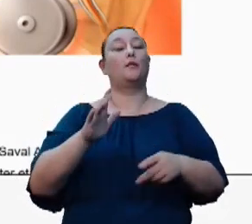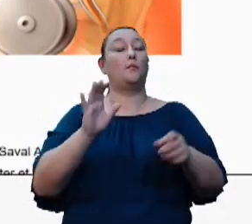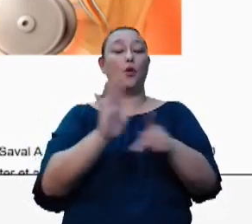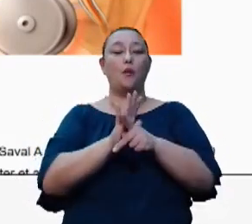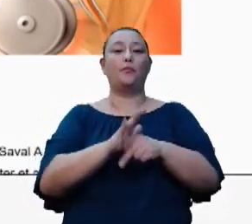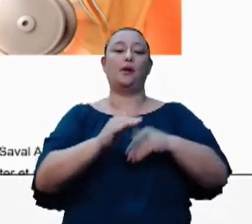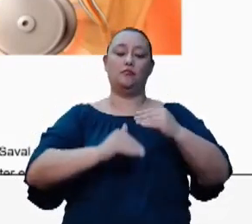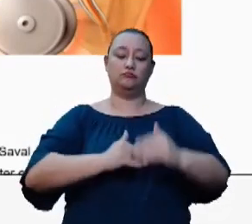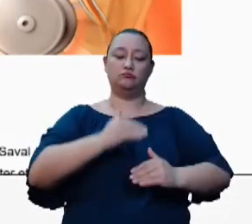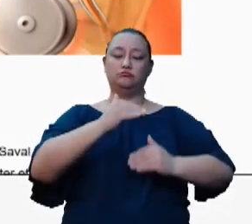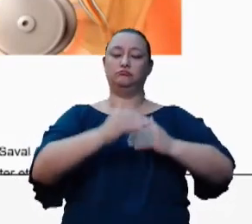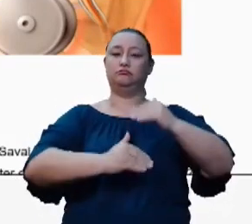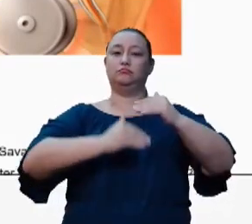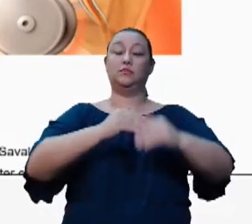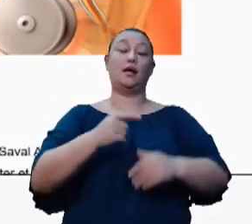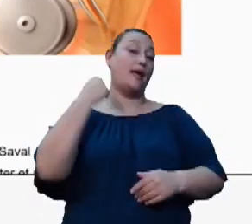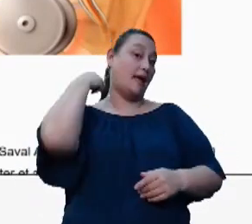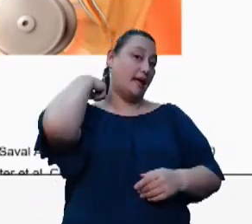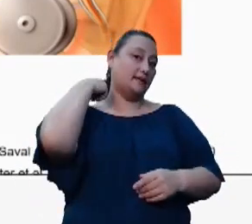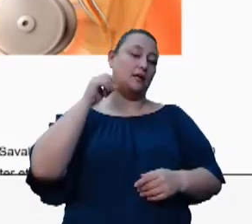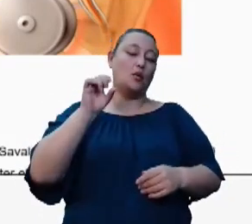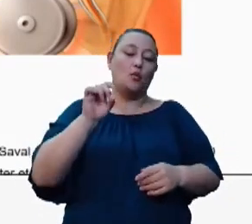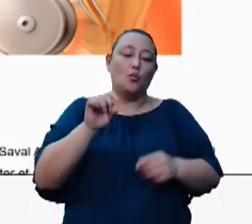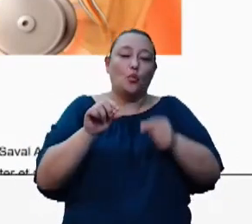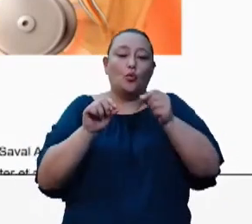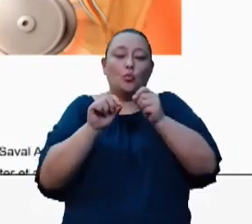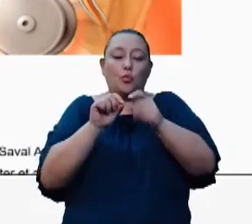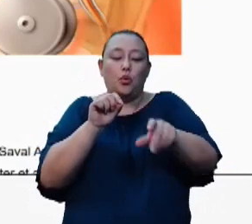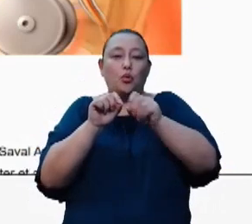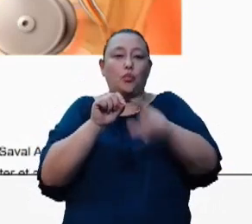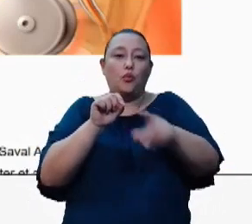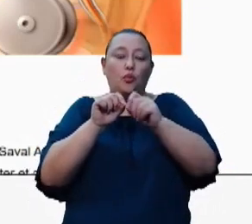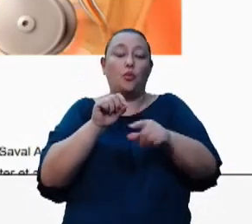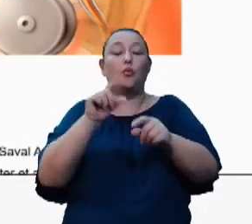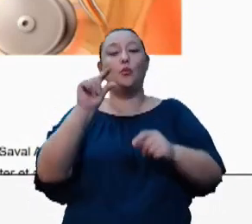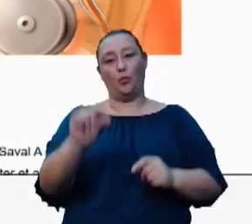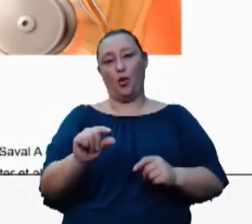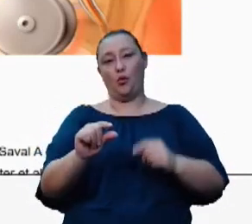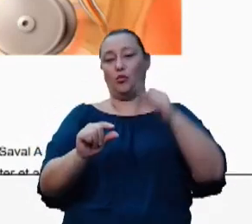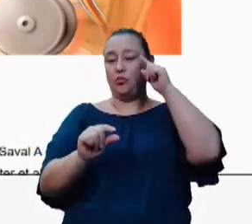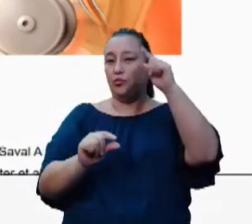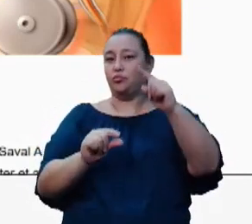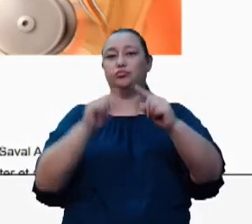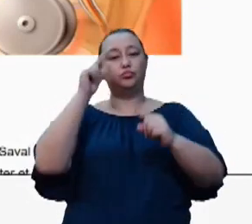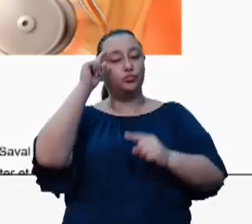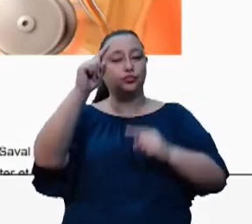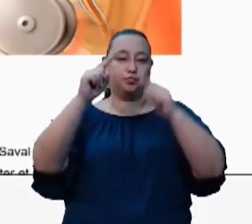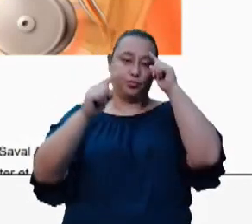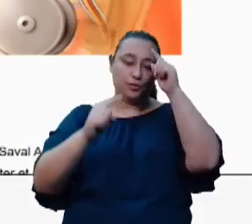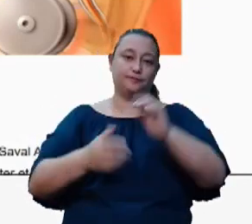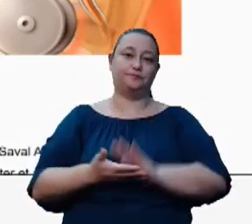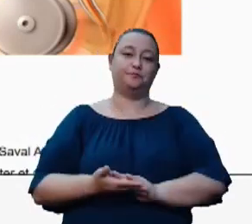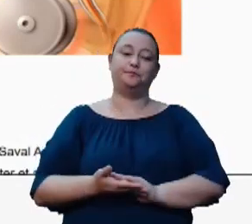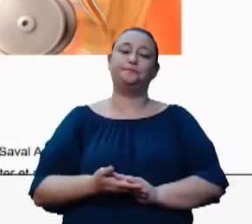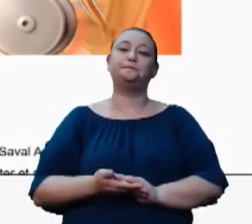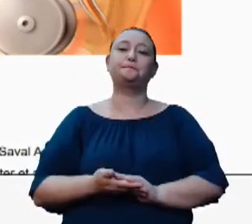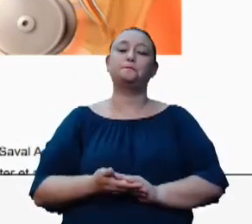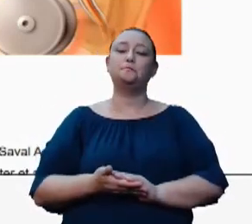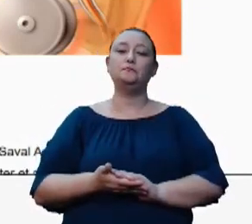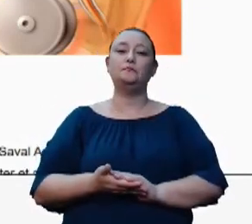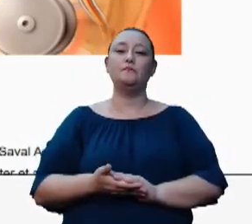uma dosagem maior para chegar na região da medula espinhal mesmo.